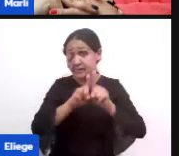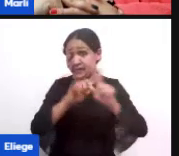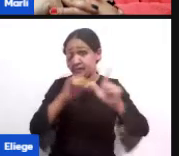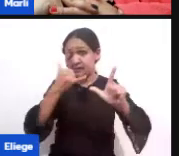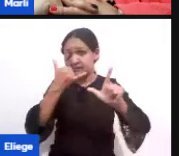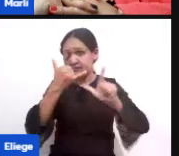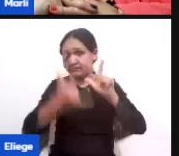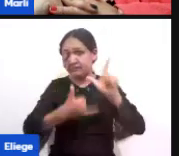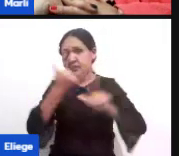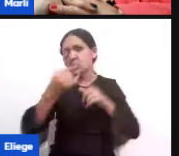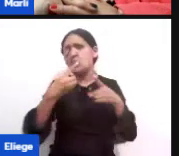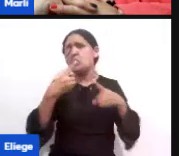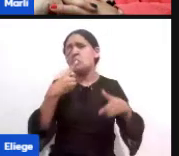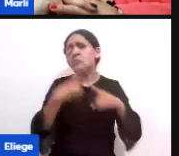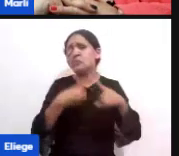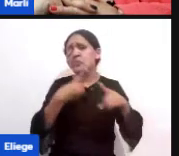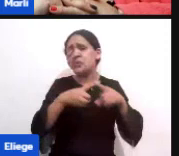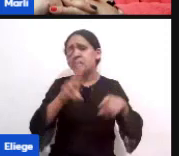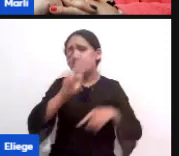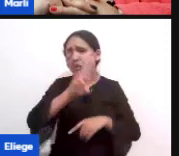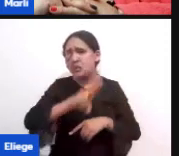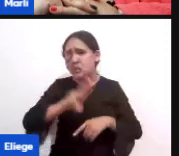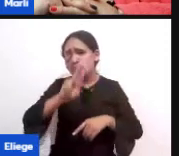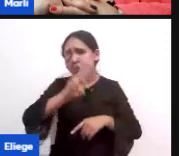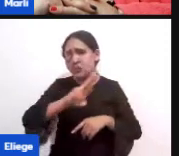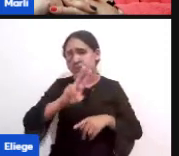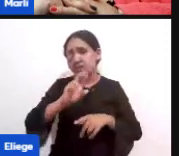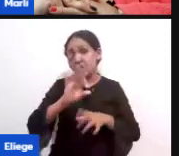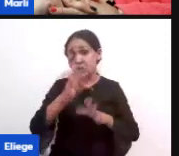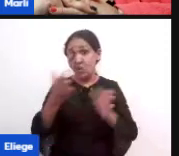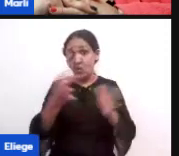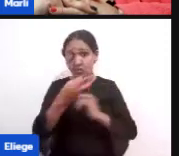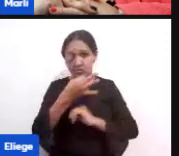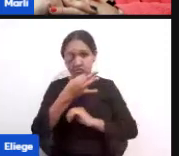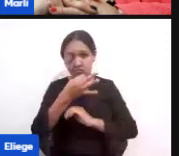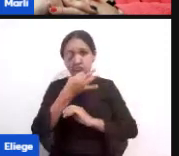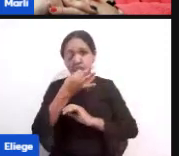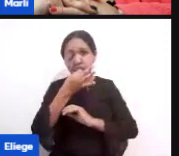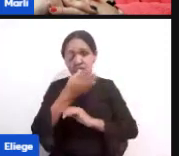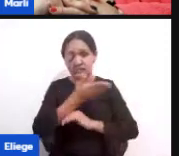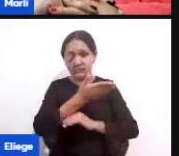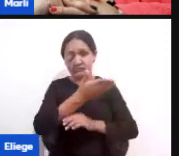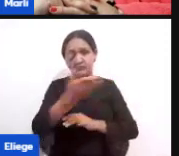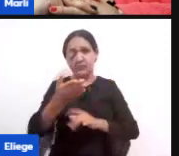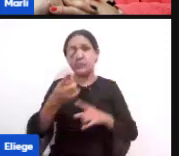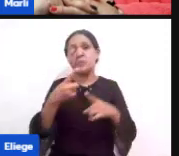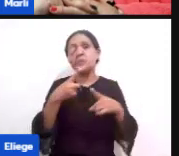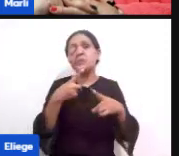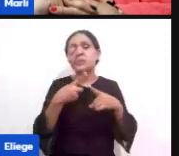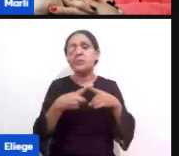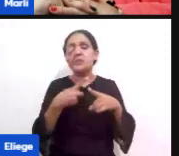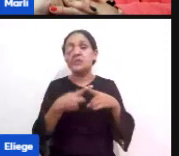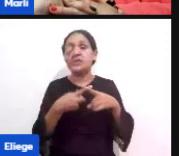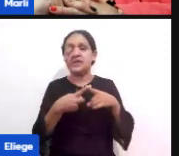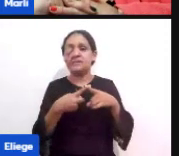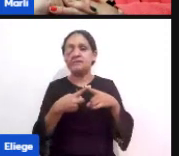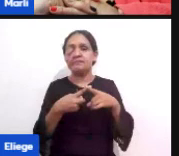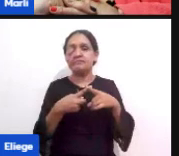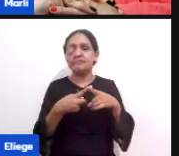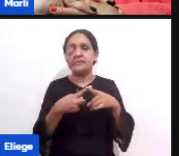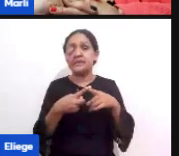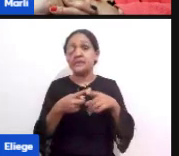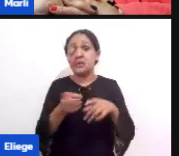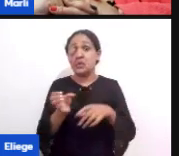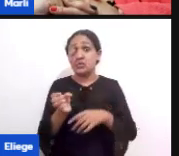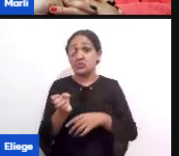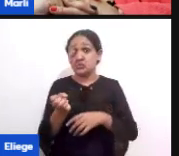vai trabalhar com esses materiais que nós vamos sugerir aqui? Exatamente pelo motivo do nosso novo contexto,